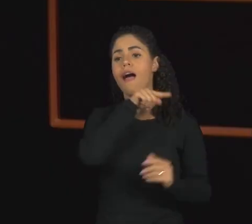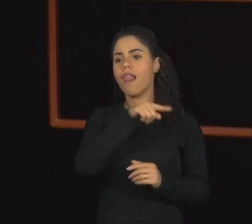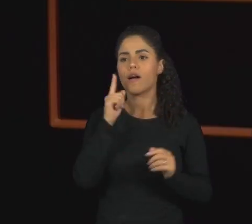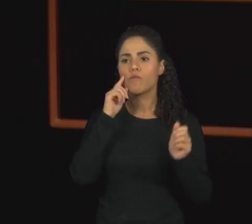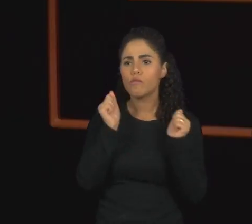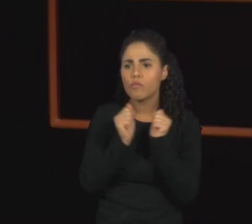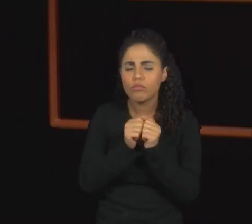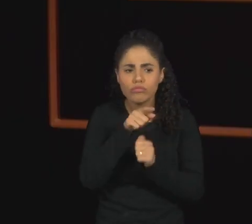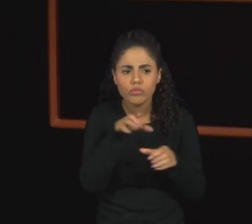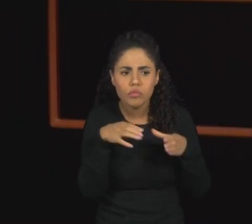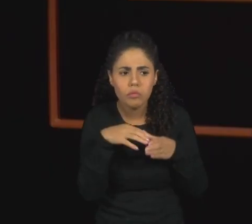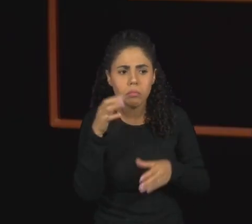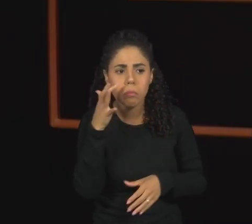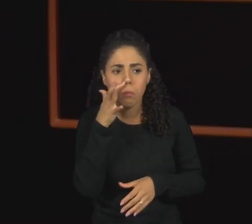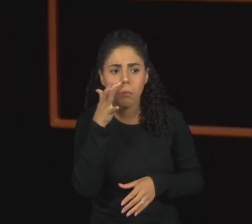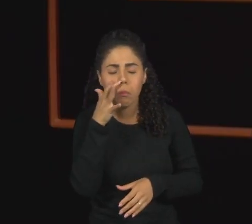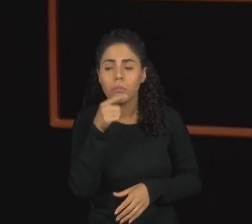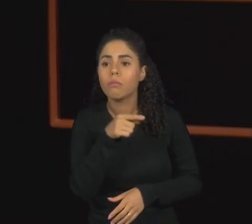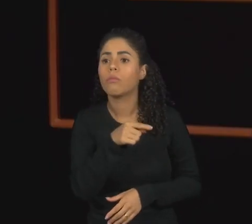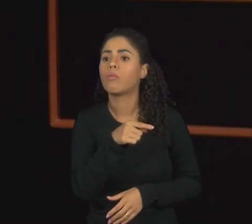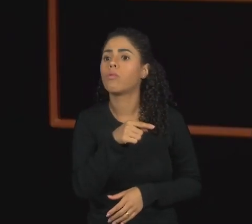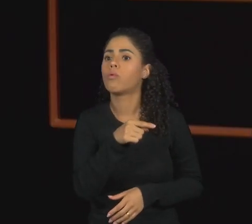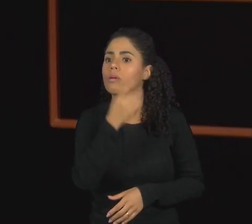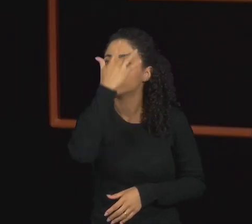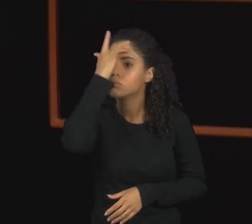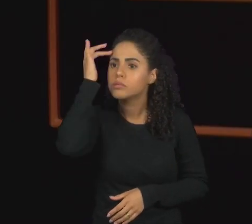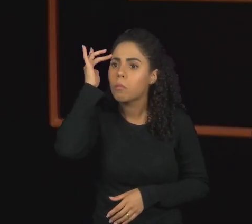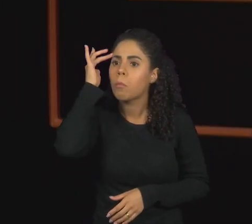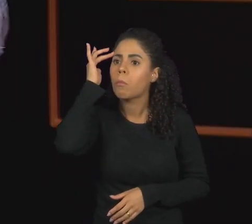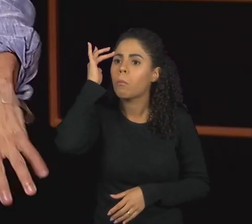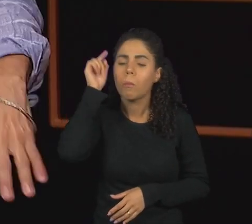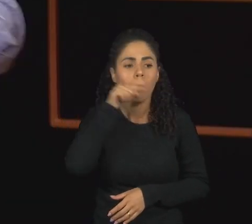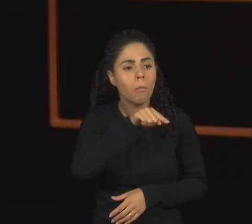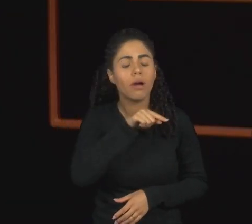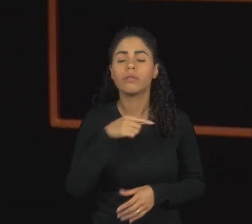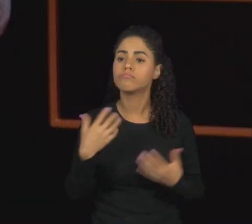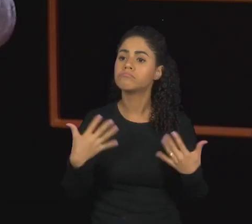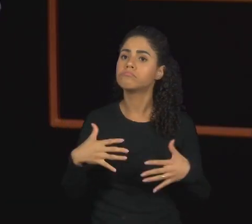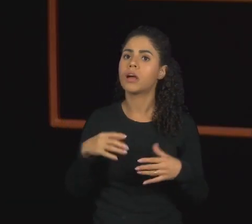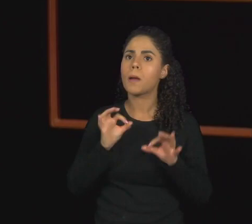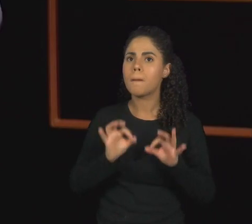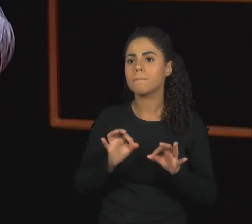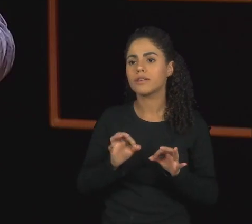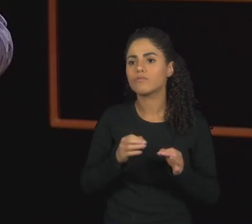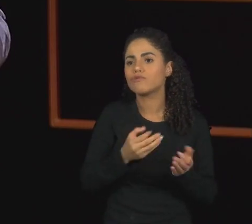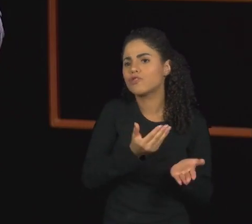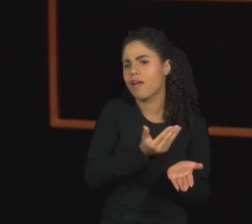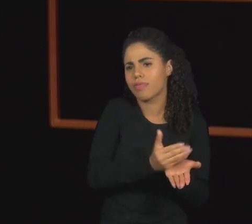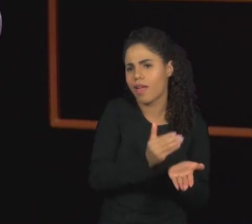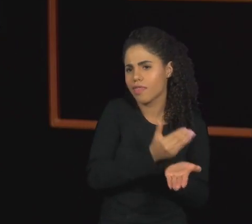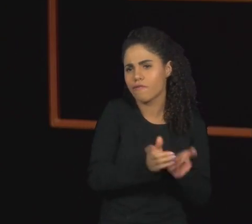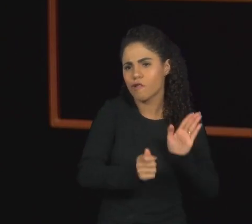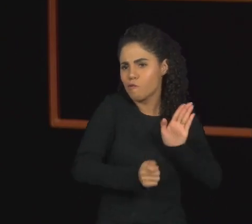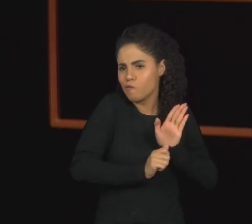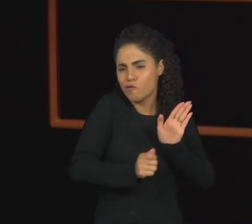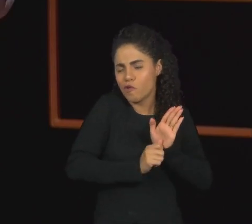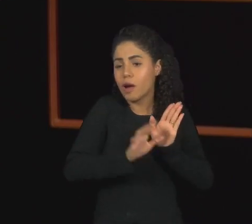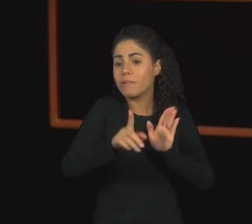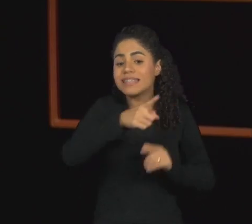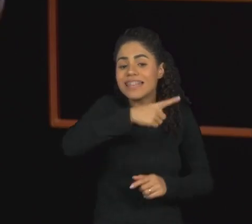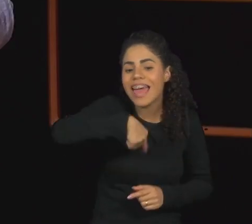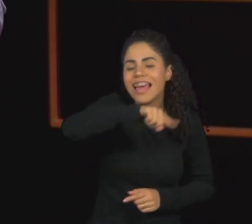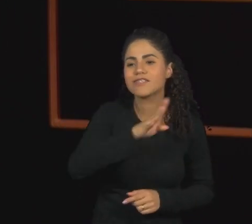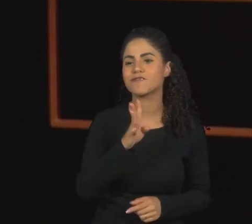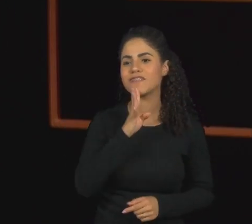grupo, me encantei com as pessoas. Eles tinham realmente, não tinham nada a ver com o mundo das drogas, mas eles conheciam